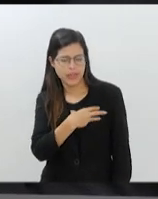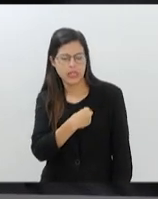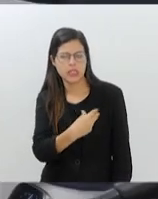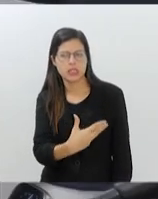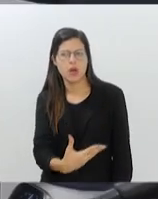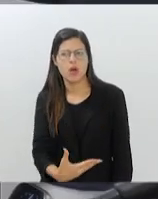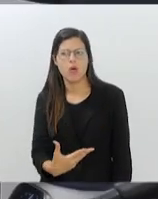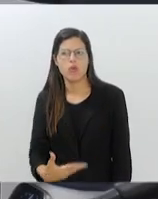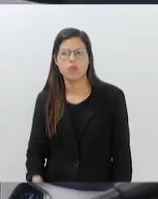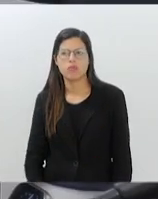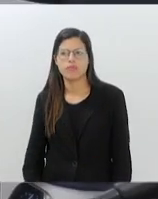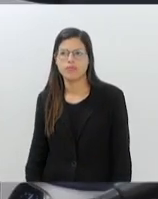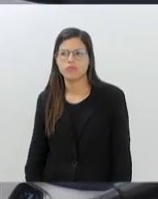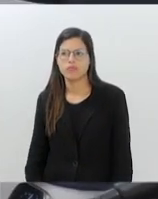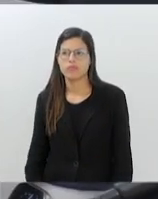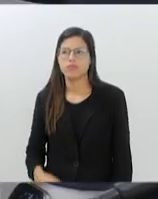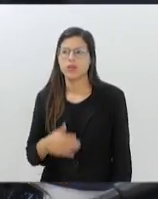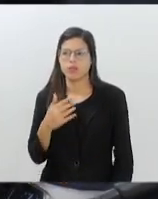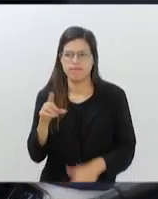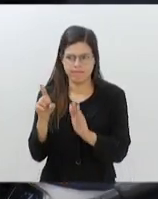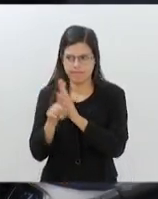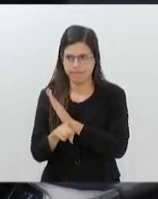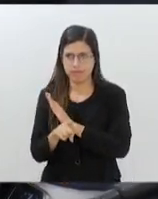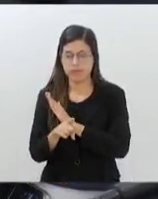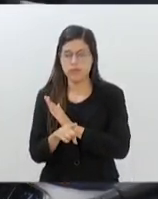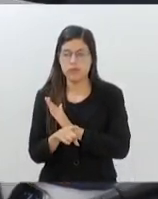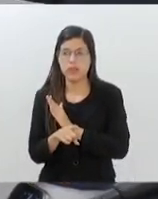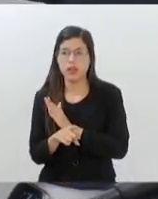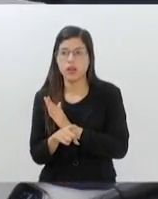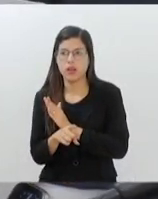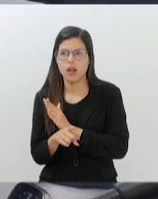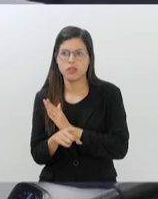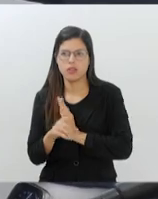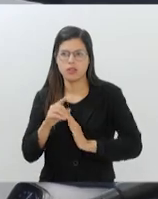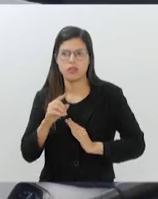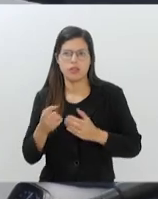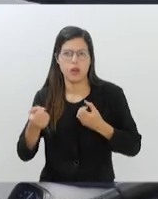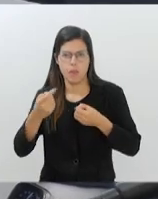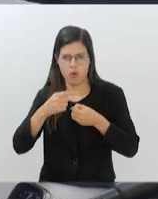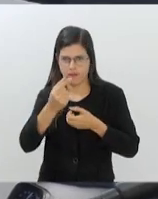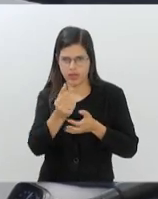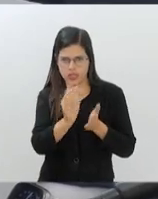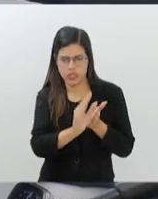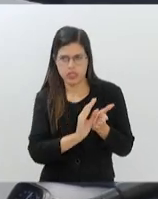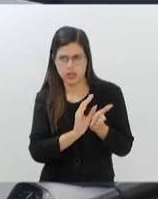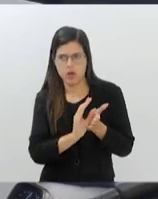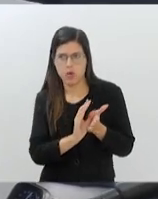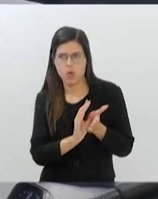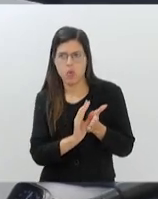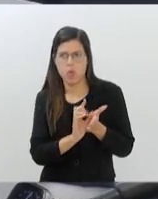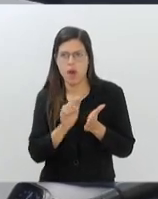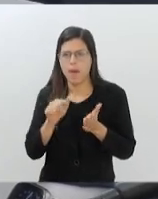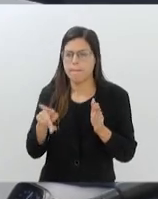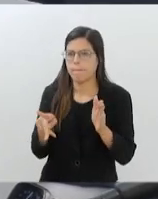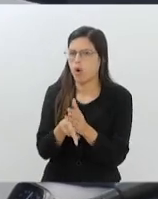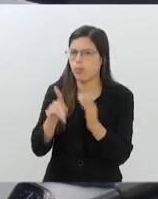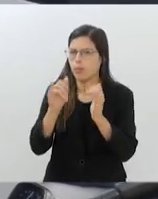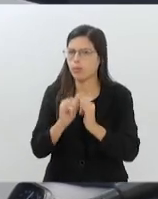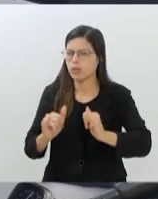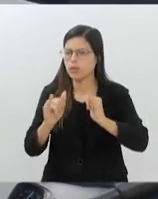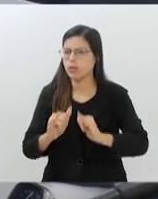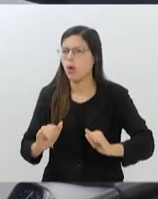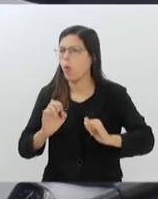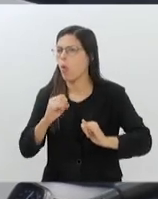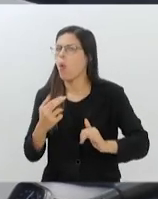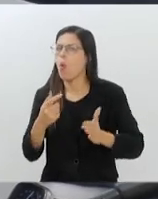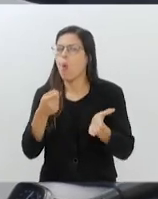questionamento eh esse retorno né Essa bonificação seria de espaço publicitário ou obrigação do